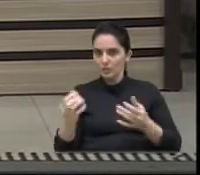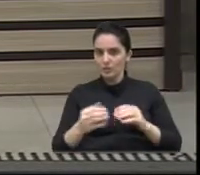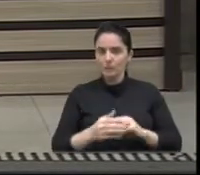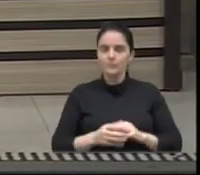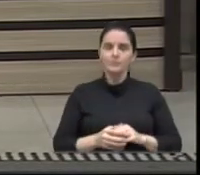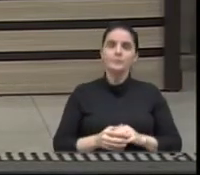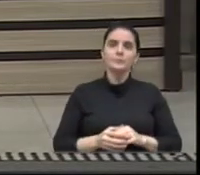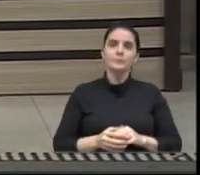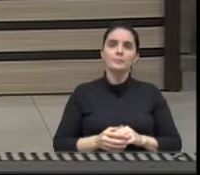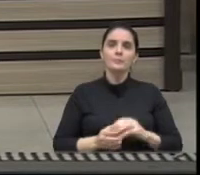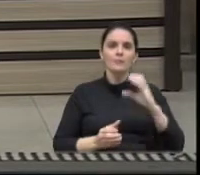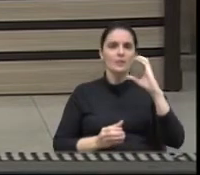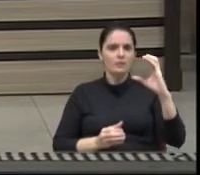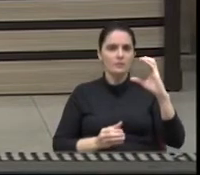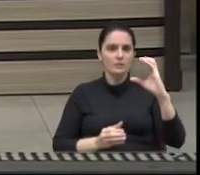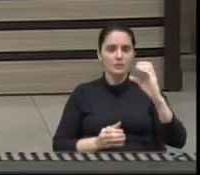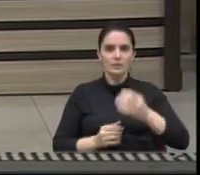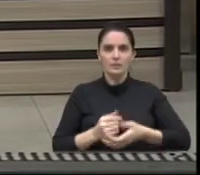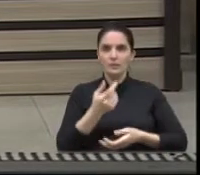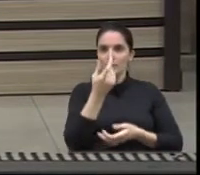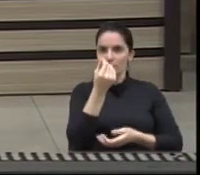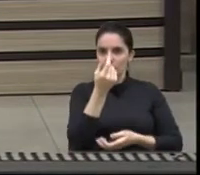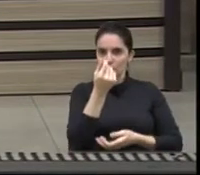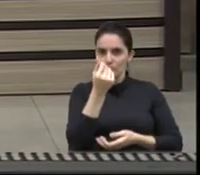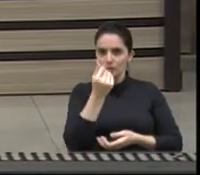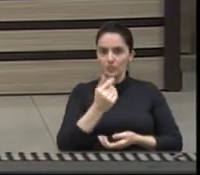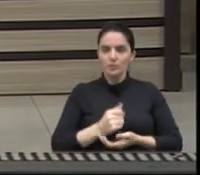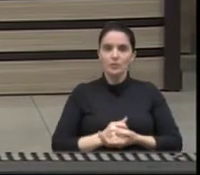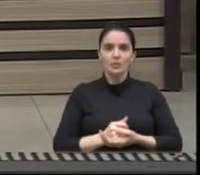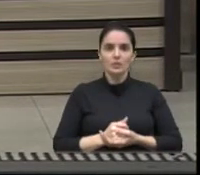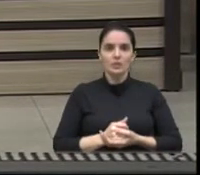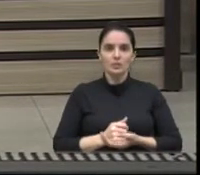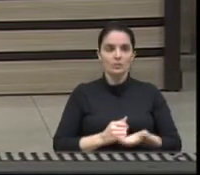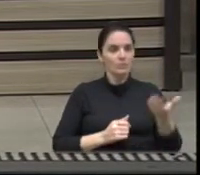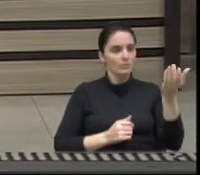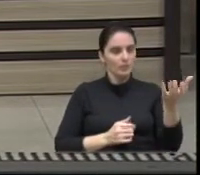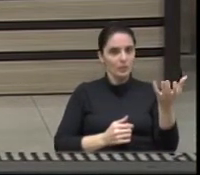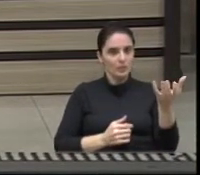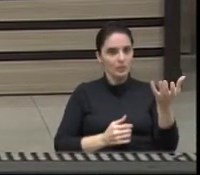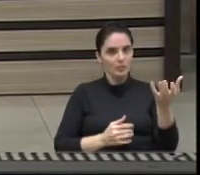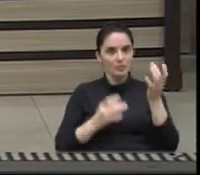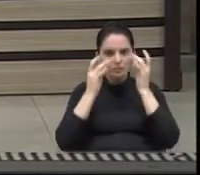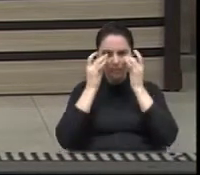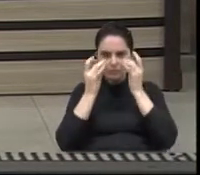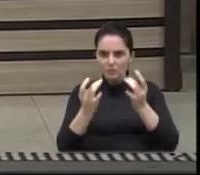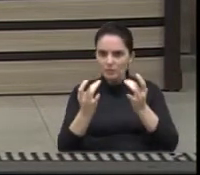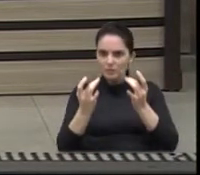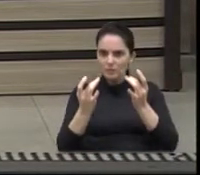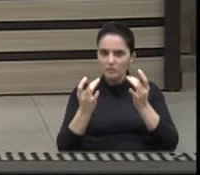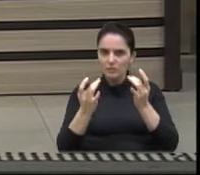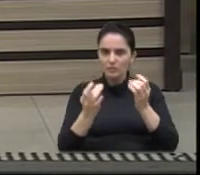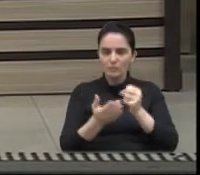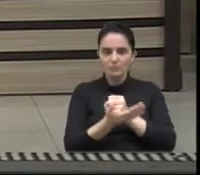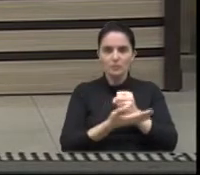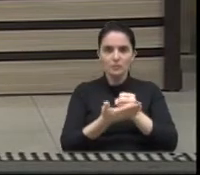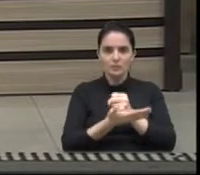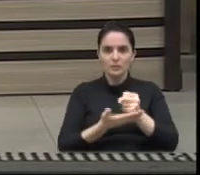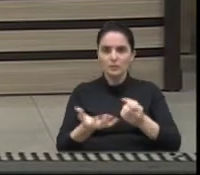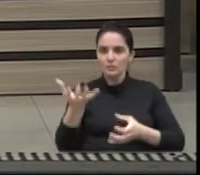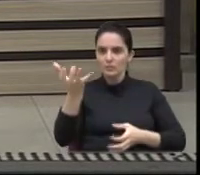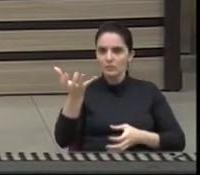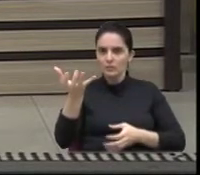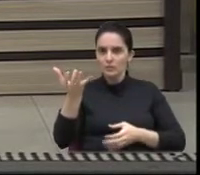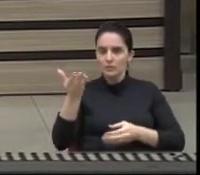C. Movimentação financeira entre bloco de atenção básica, PAB, piso de atenção básica, e bloco de média e